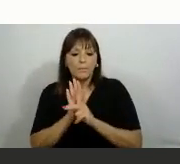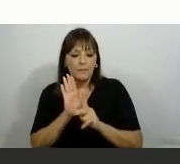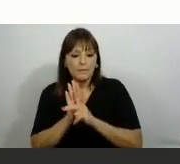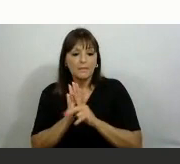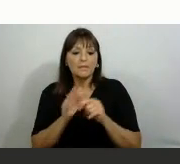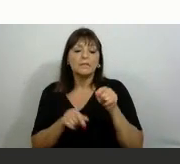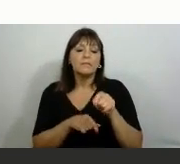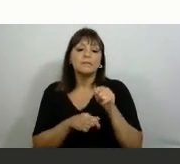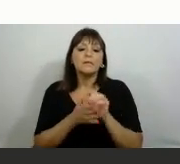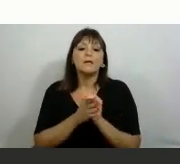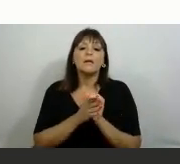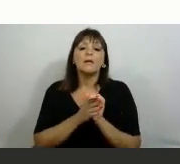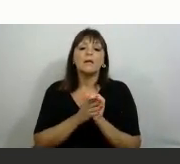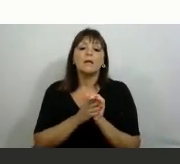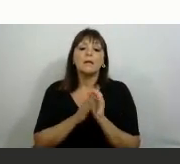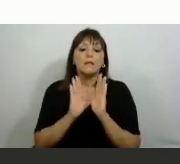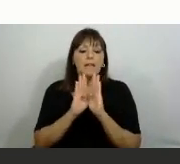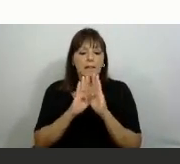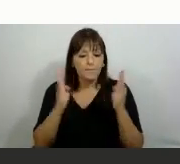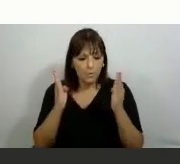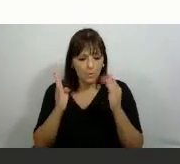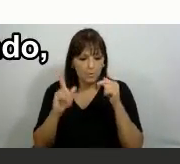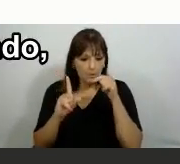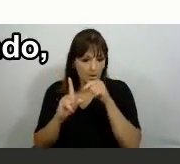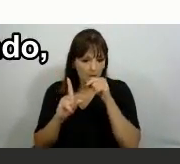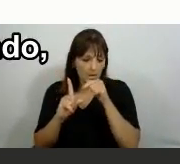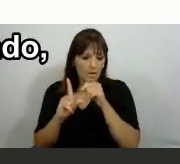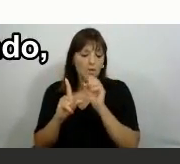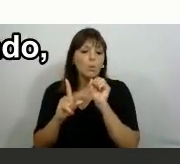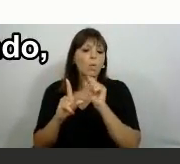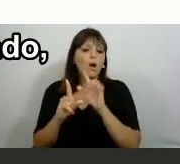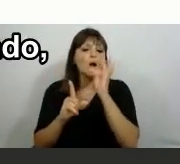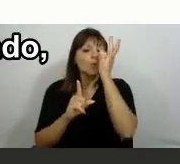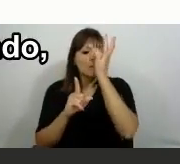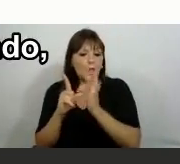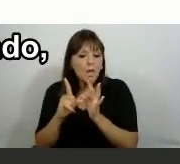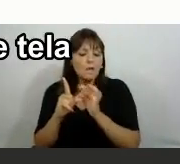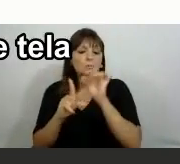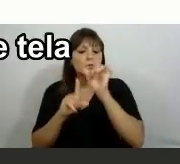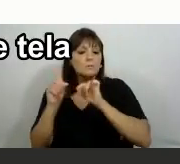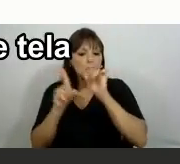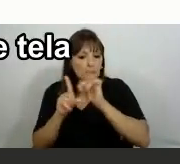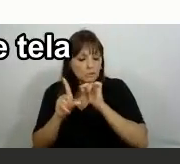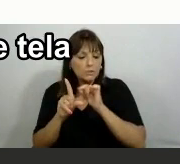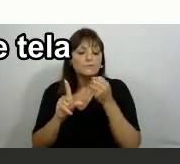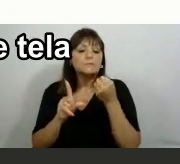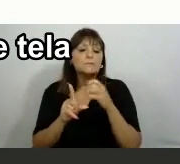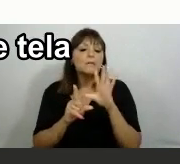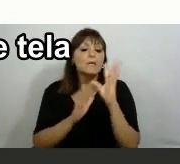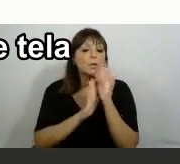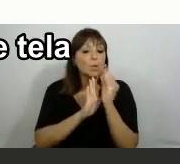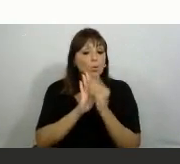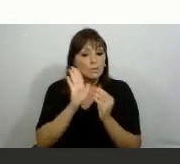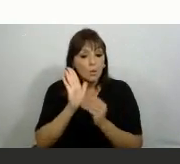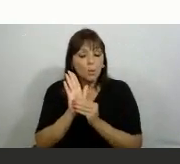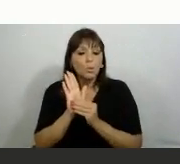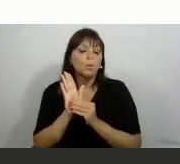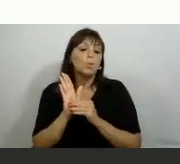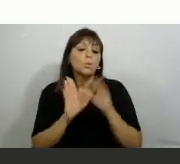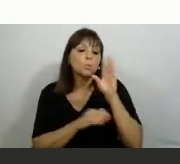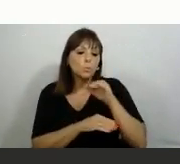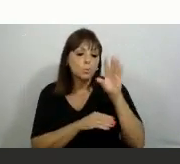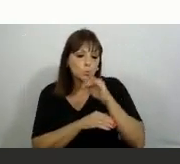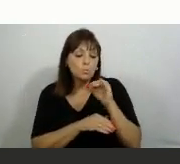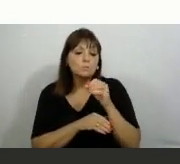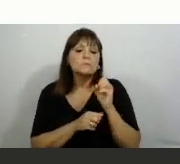para definir qual é o texto alternativo, se tem um conteúdo verbalizado, se tem uma dica para o leitor de tela